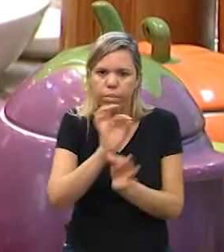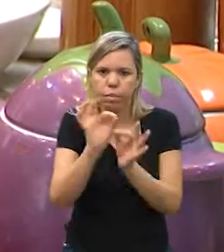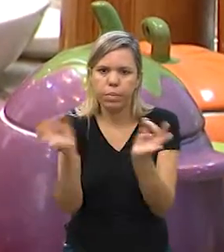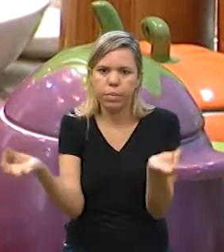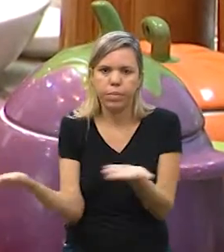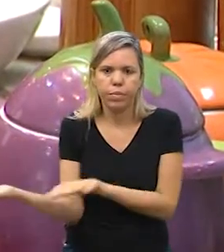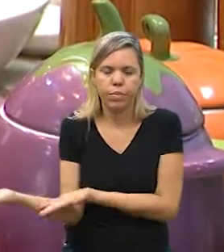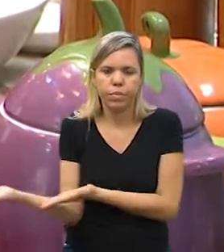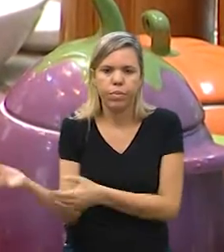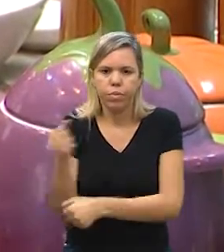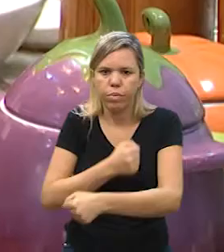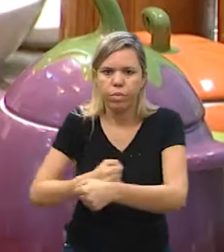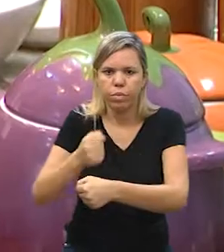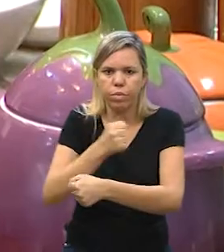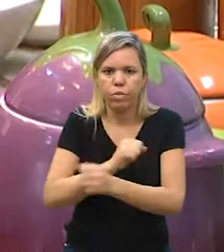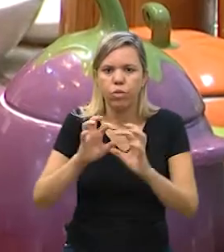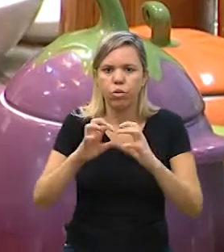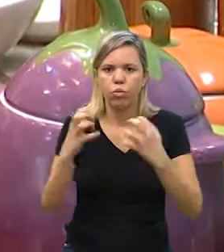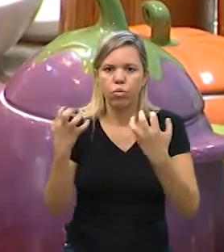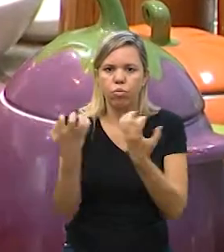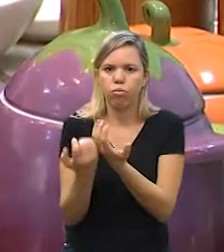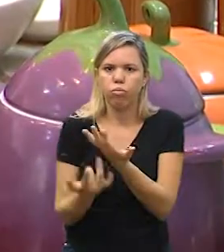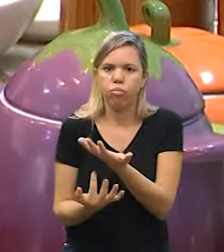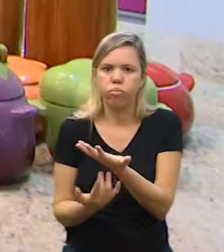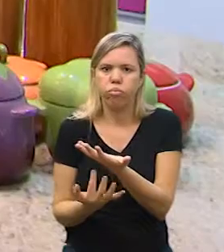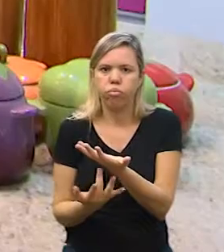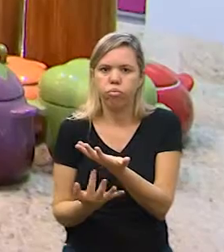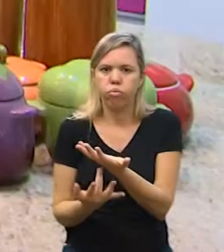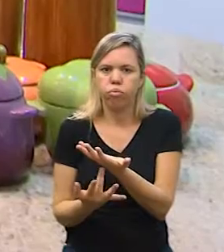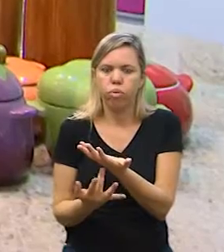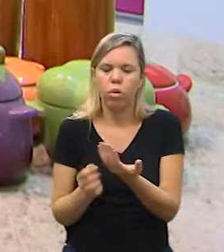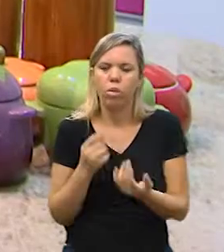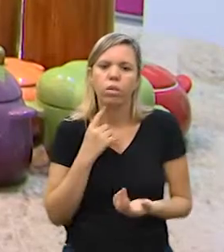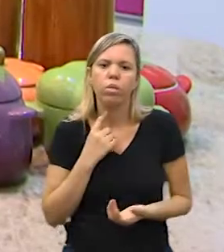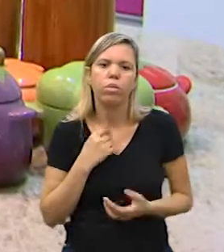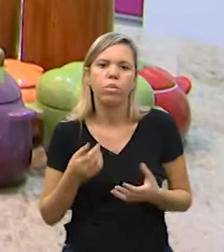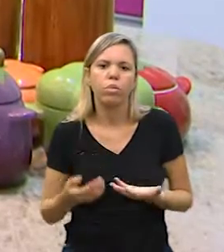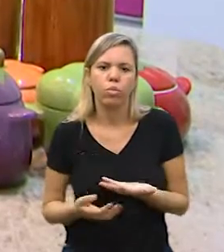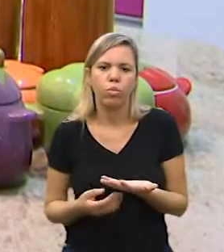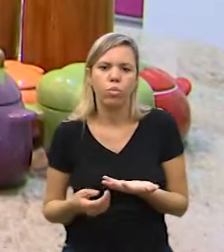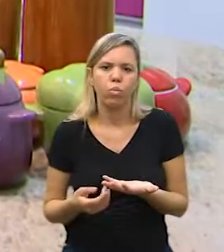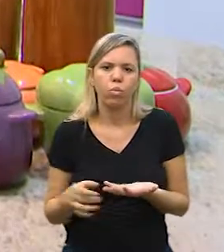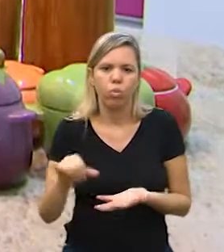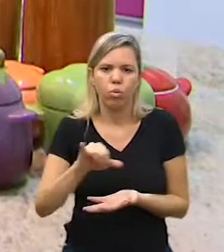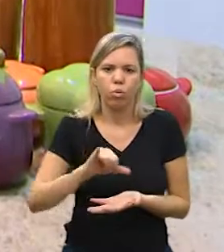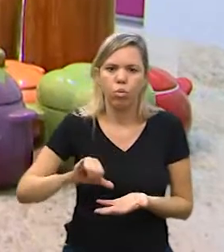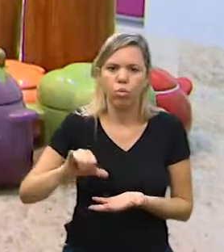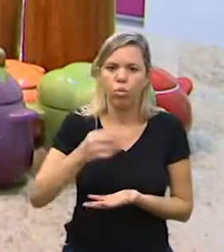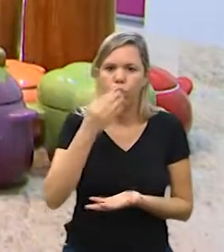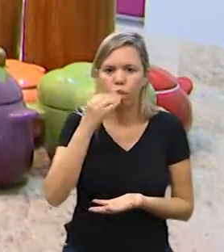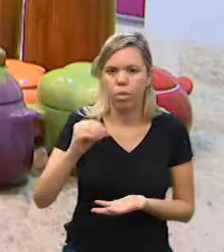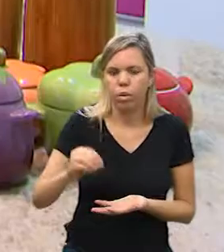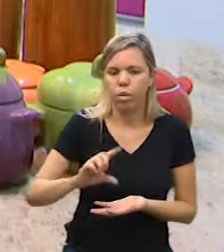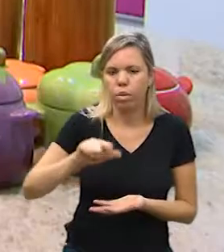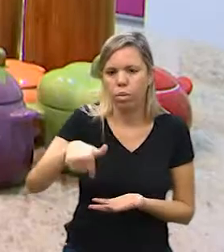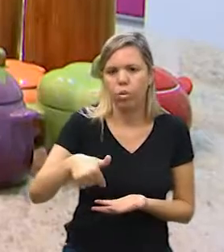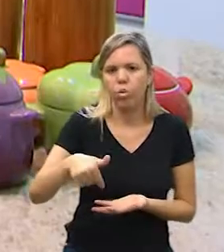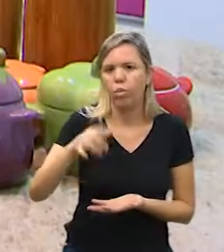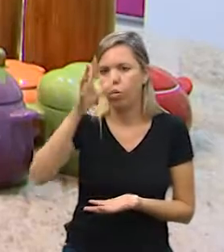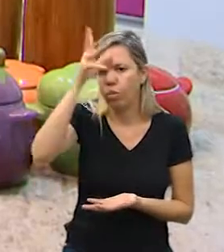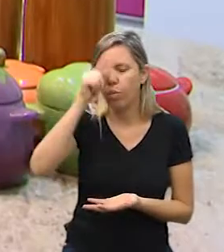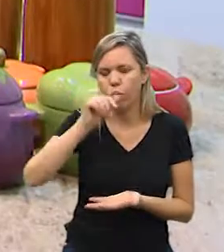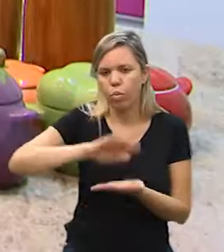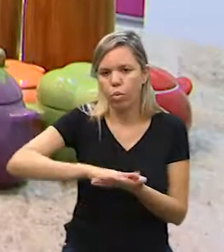e simples. Cozinhe as abóboras no vapor. Enquanto isso, em uma frigideira, coloque o sal e, na